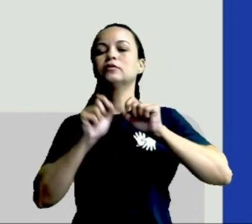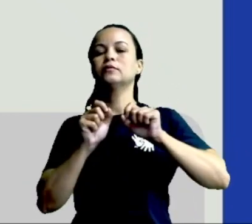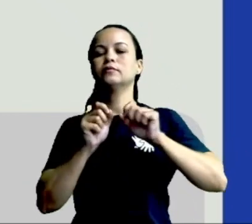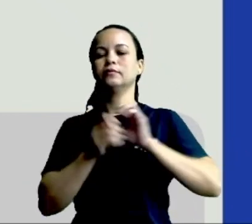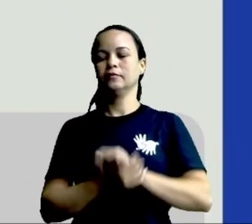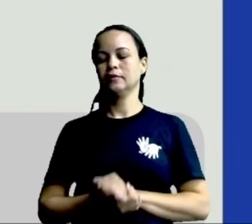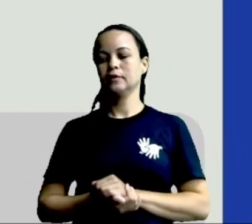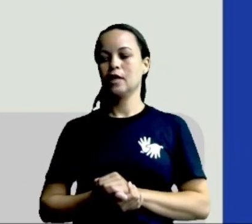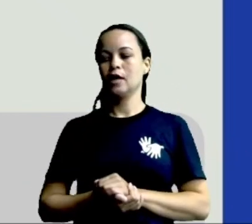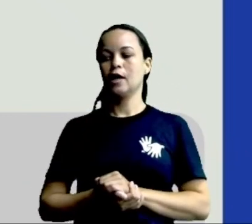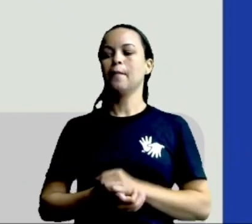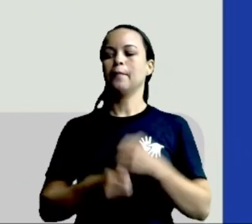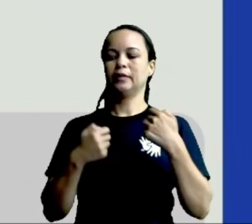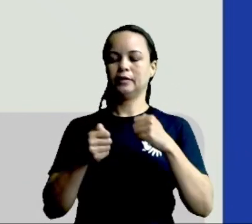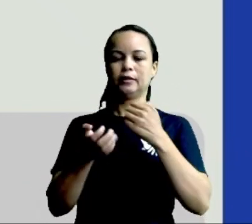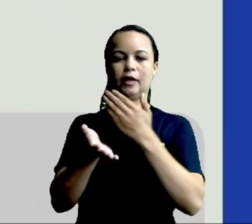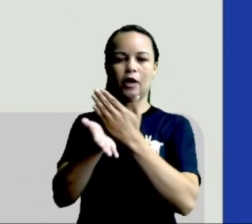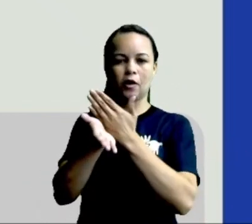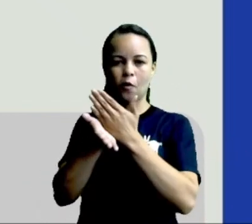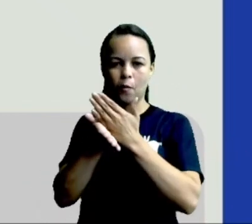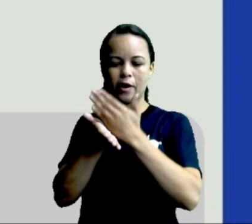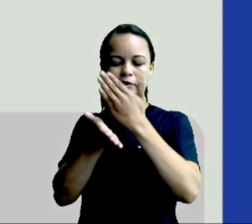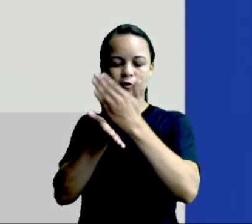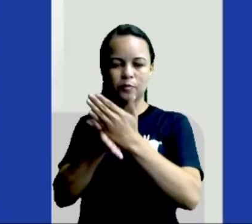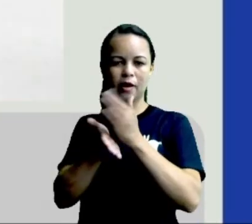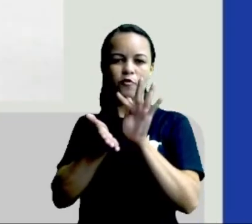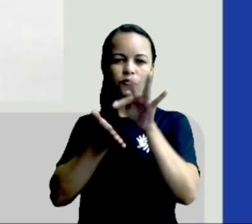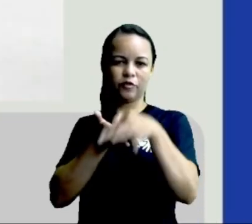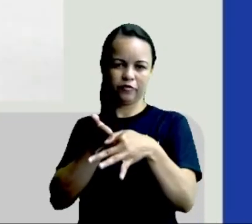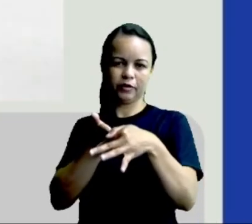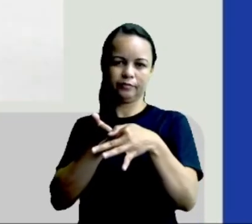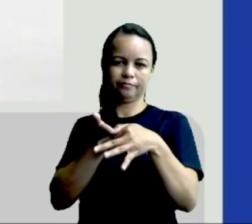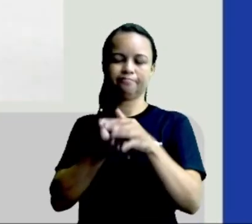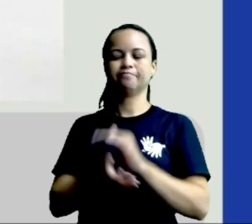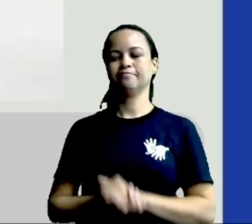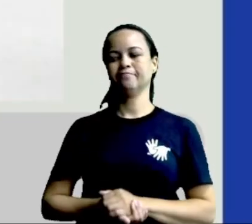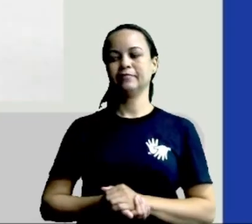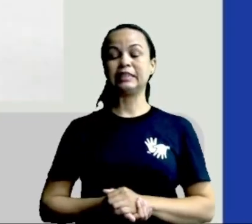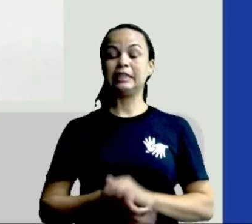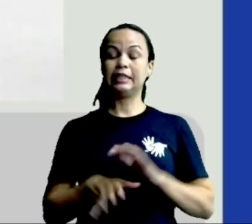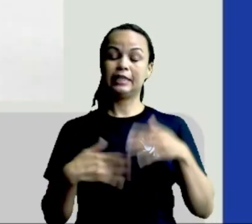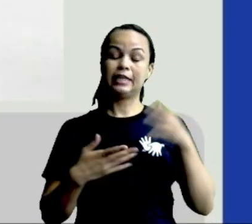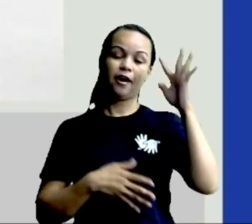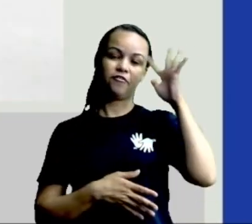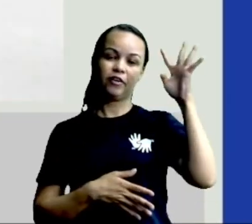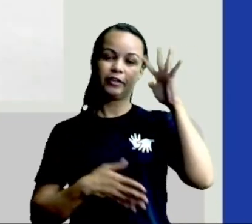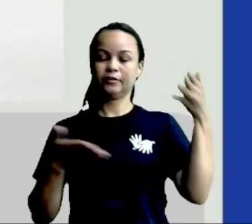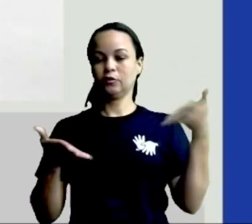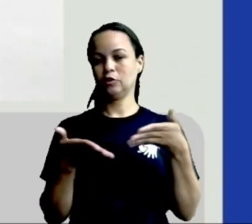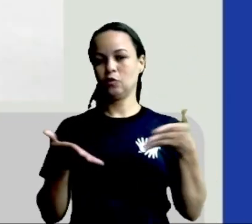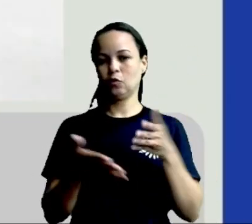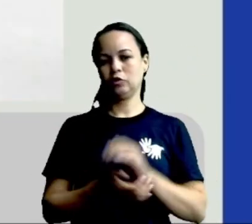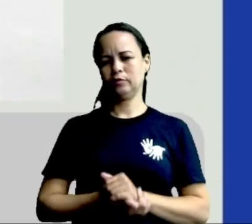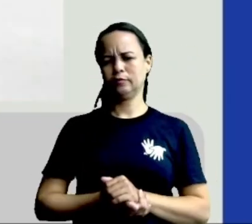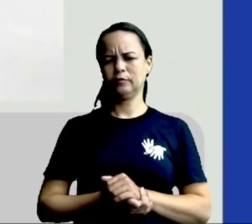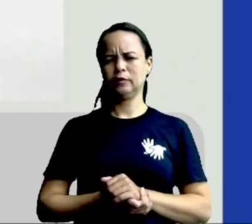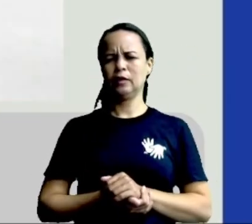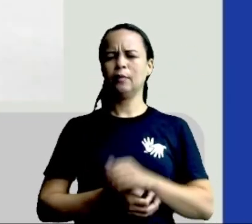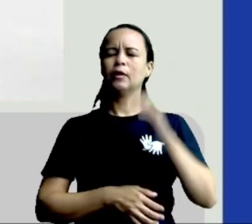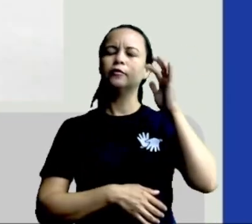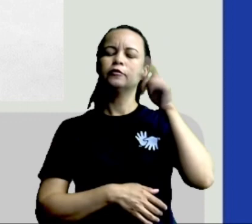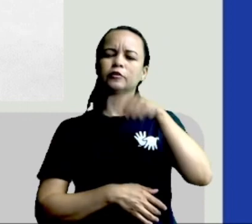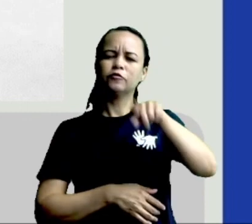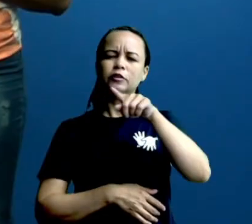início, meio e fim. Correto? Reflexão de hoje. Se você puder sonhar,